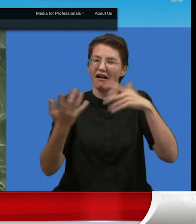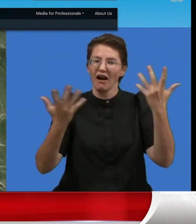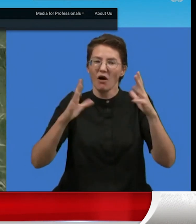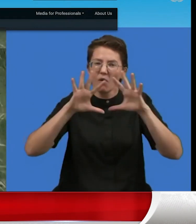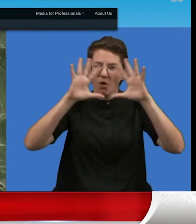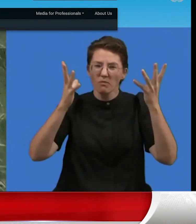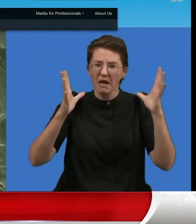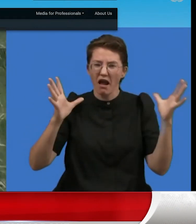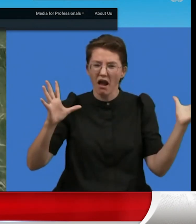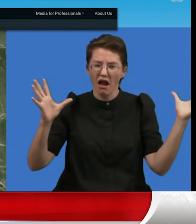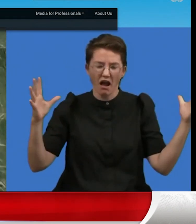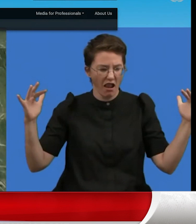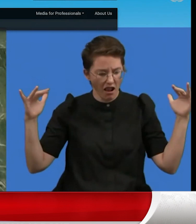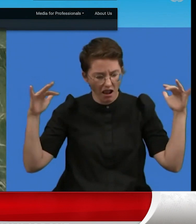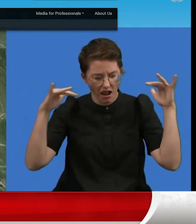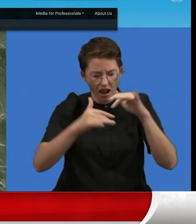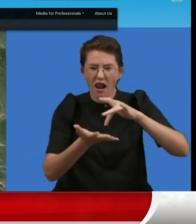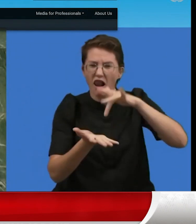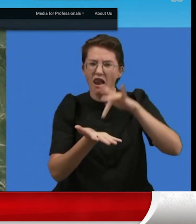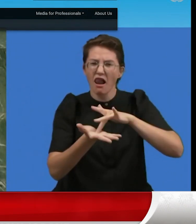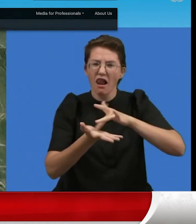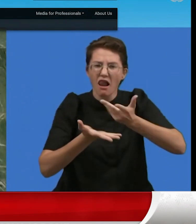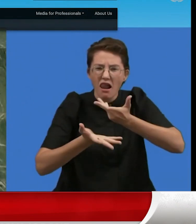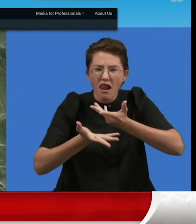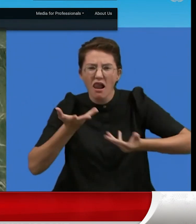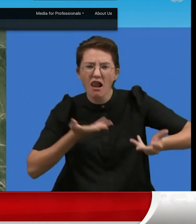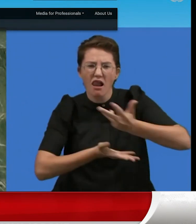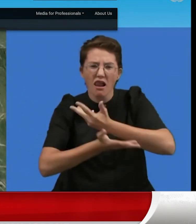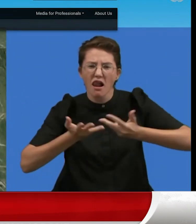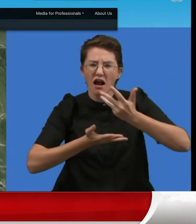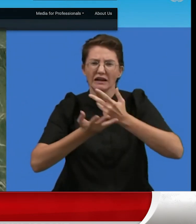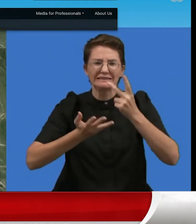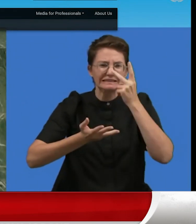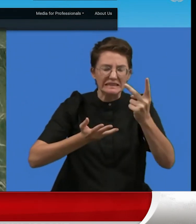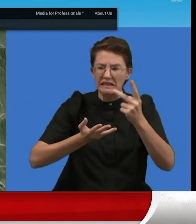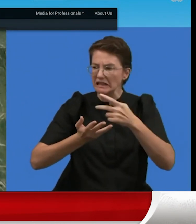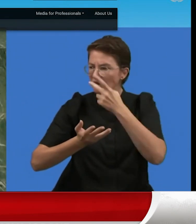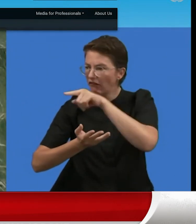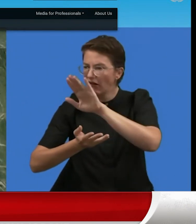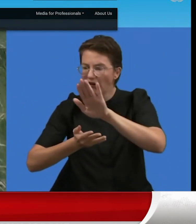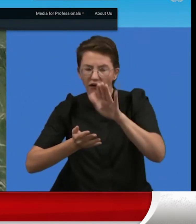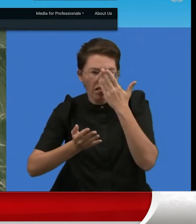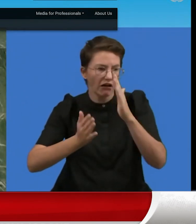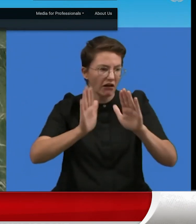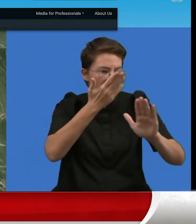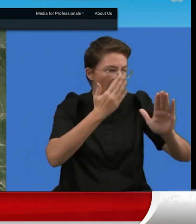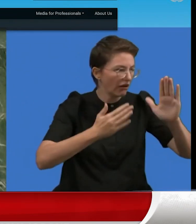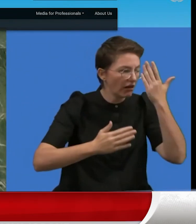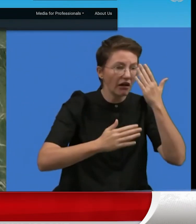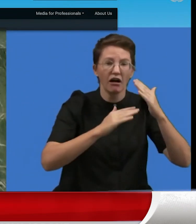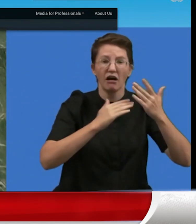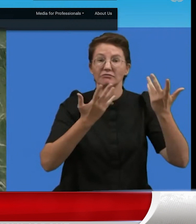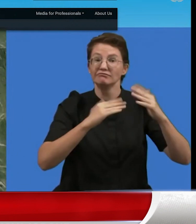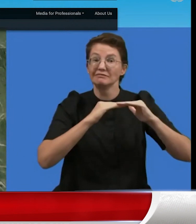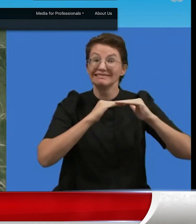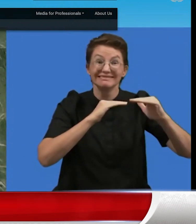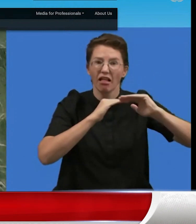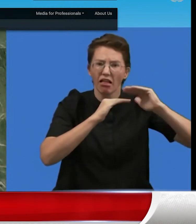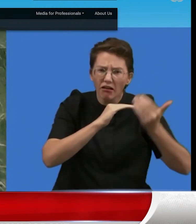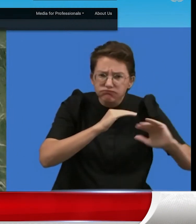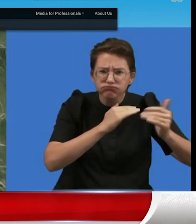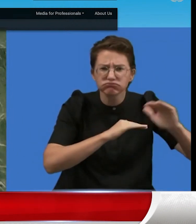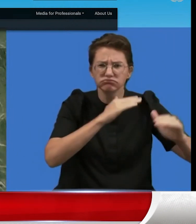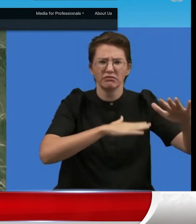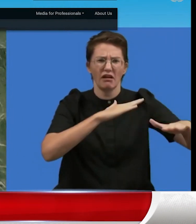invasão da Ucrânia pela Rússia e a guerra em Gaza o primeiro-ministro canadiano pediu ao líderes que adotassem o pacto do Futuro um